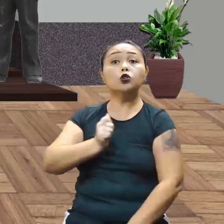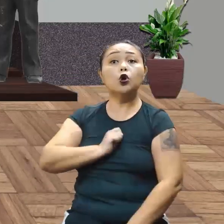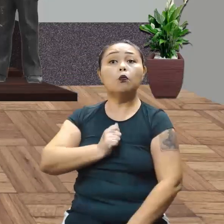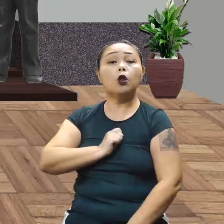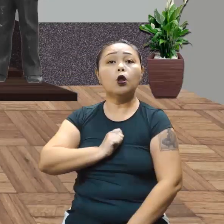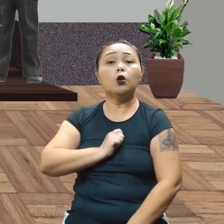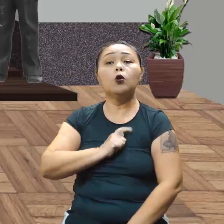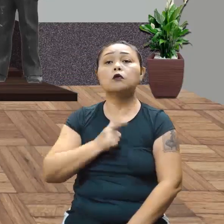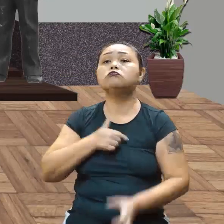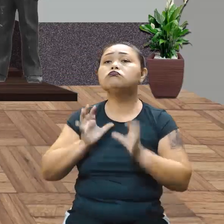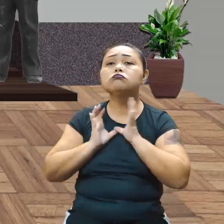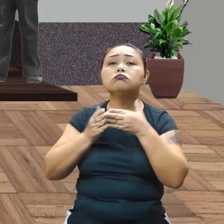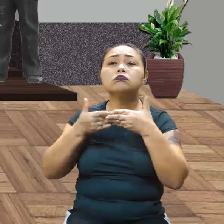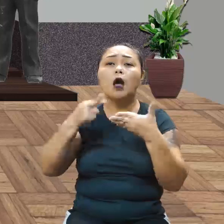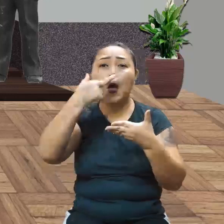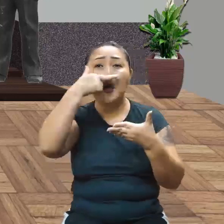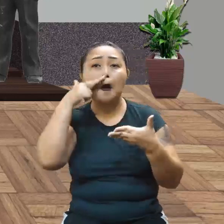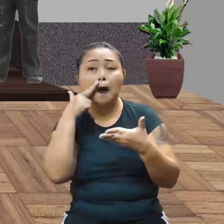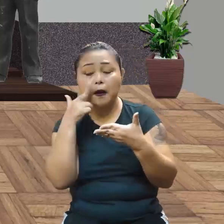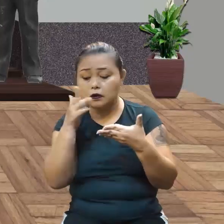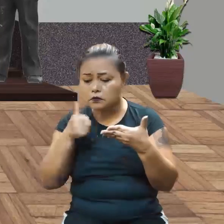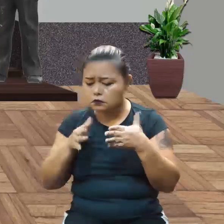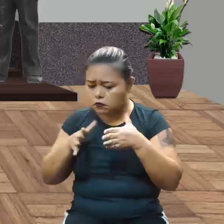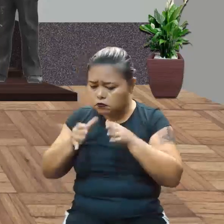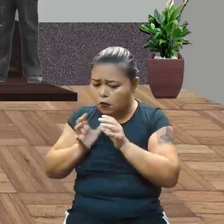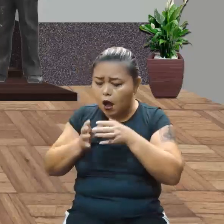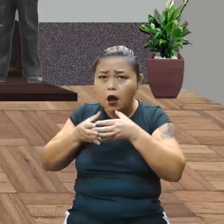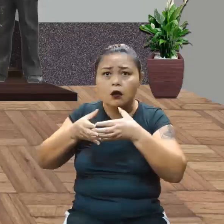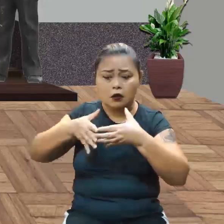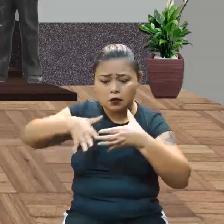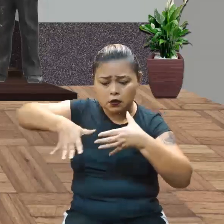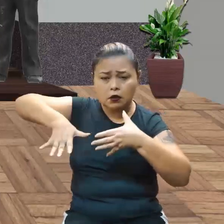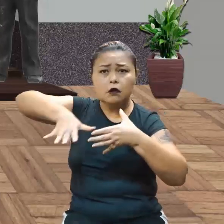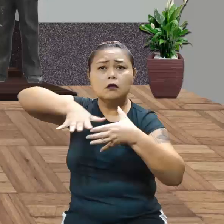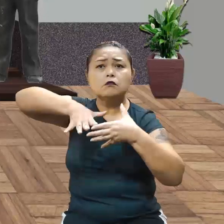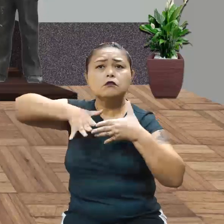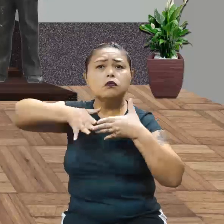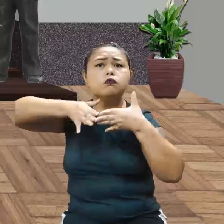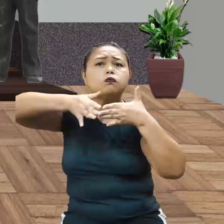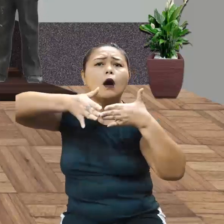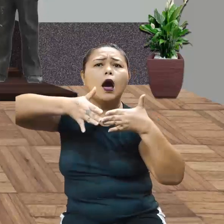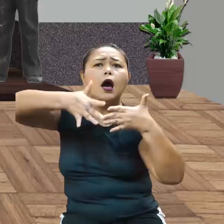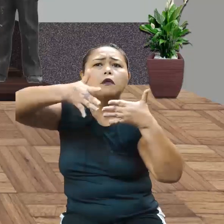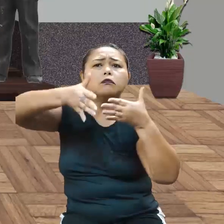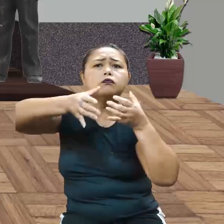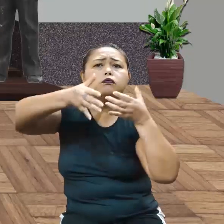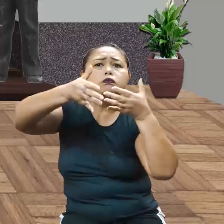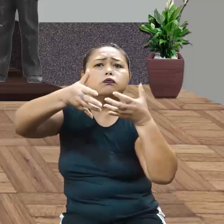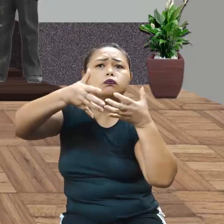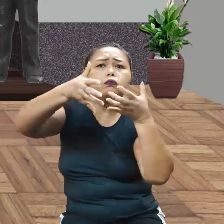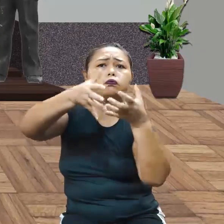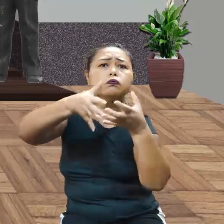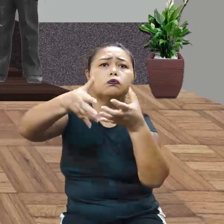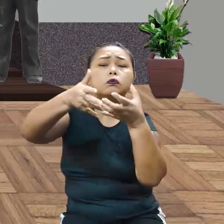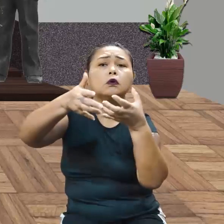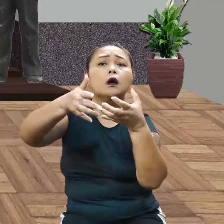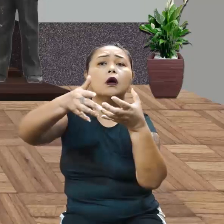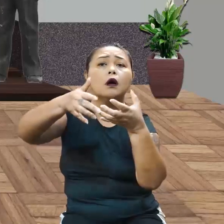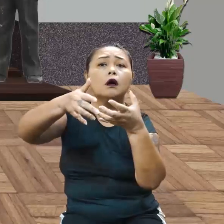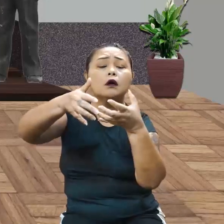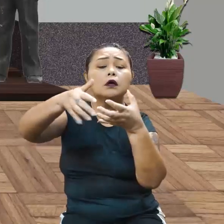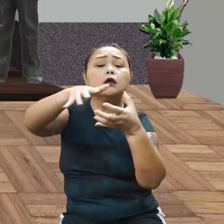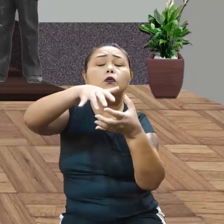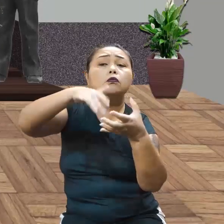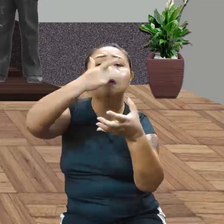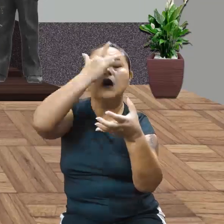a expedição de Rondon, ela vai ser a expedição que mais vai